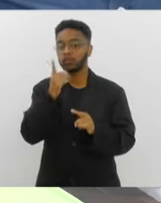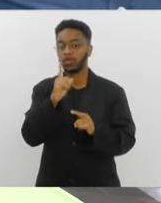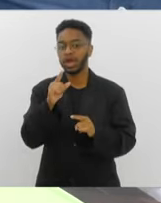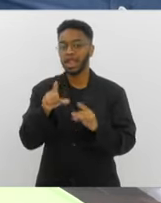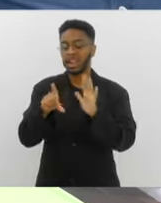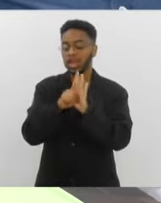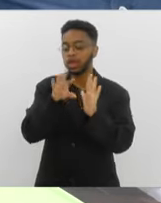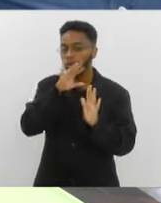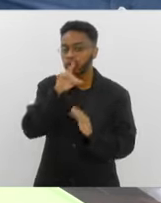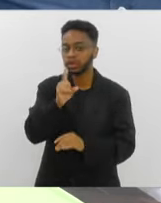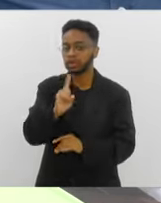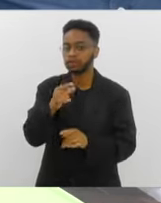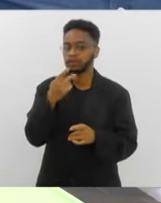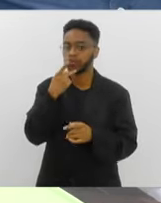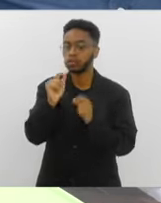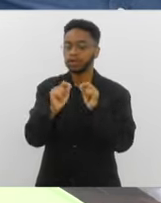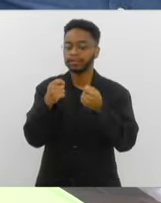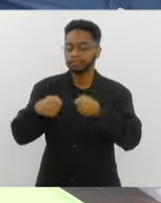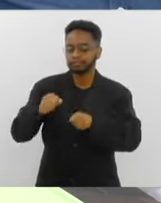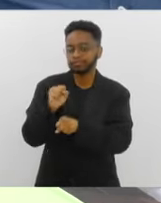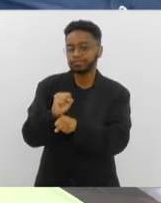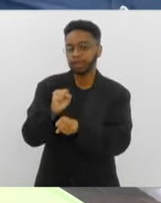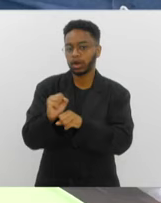que tinha que aguardar o Congresso.